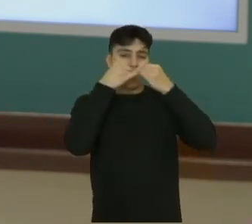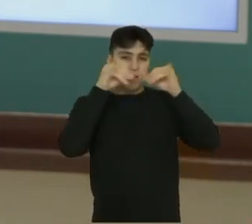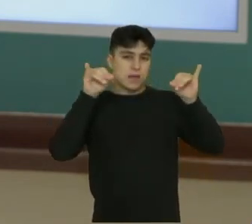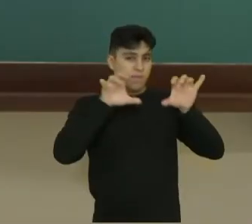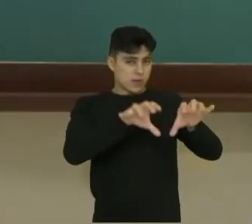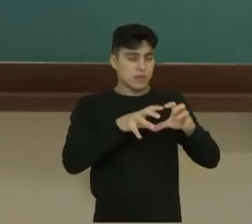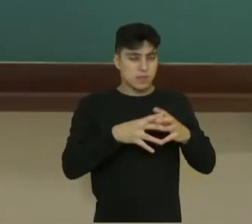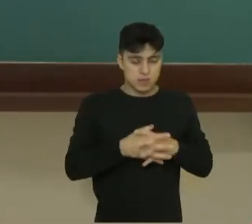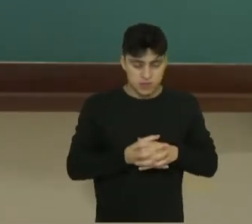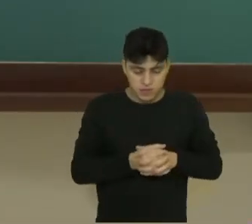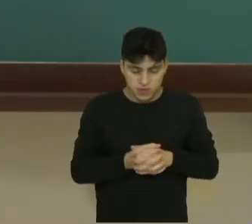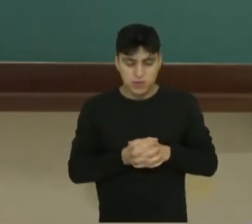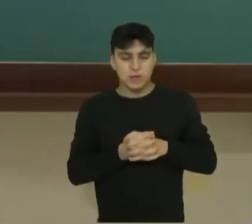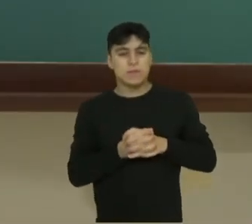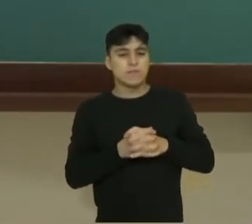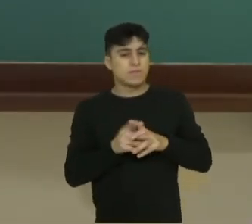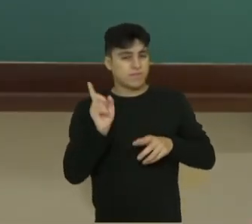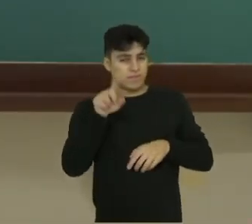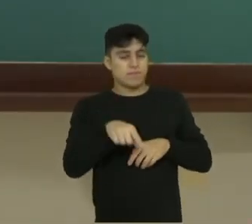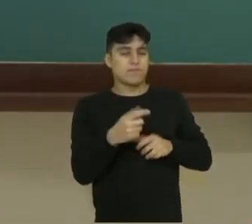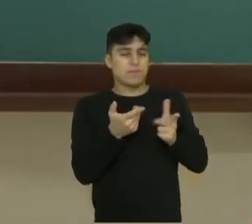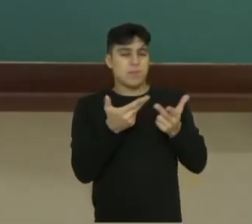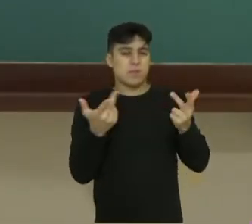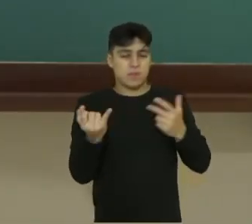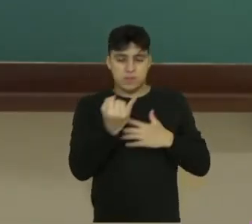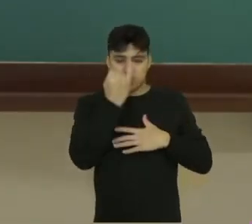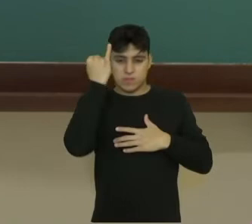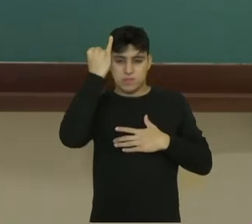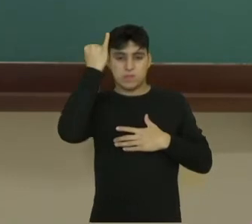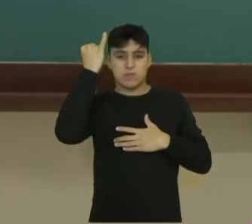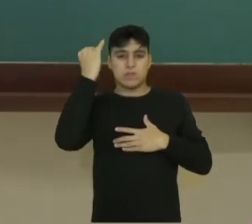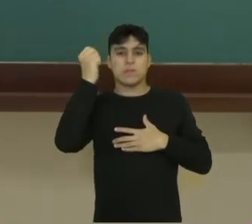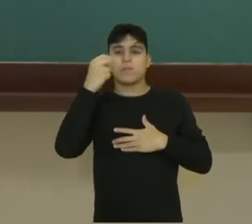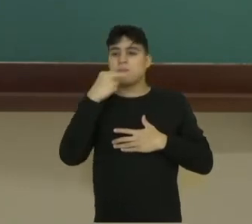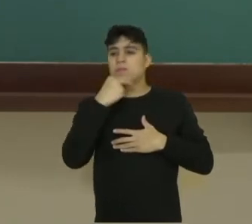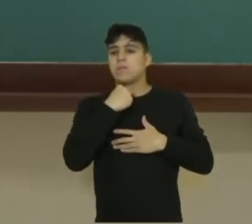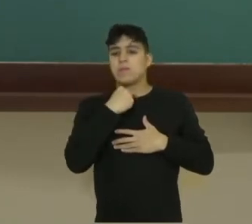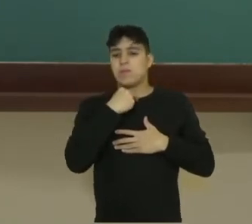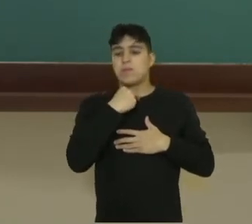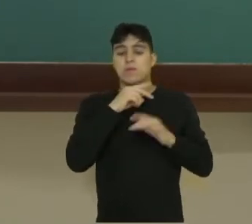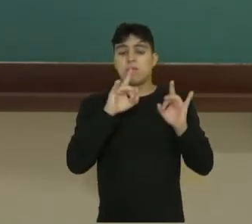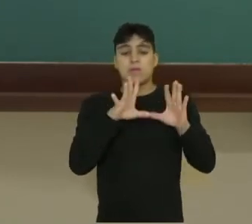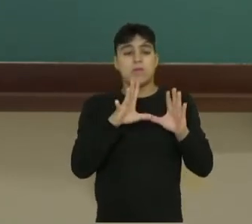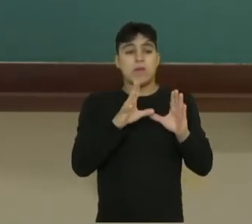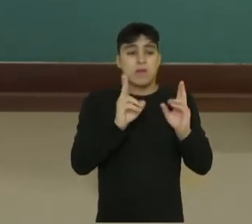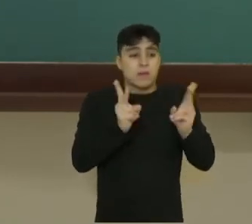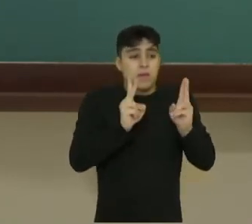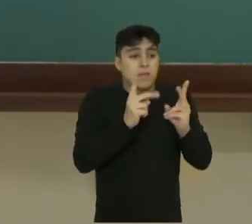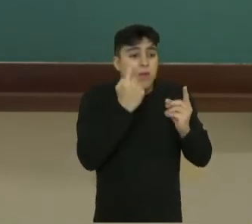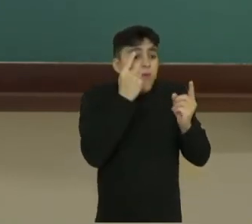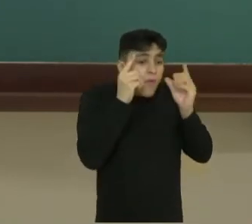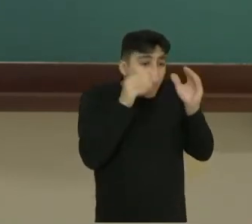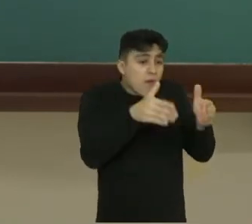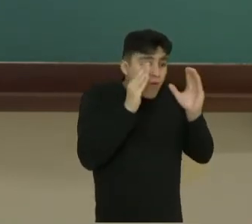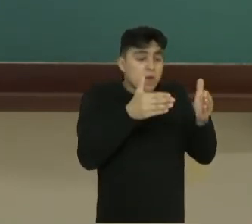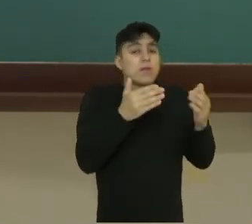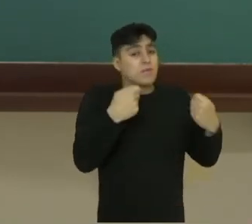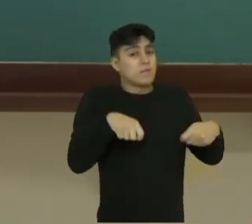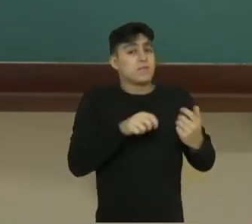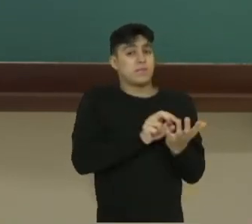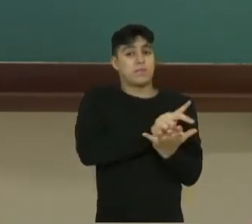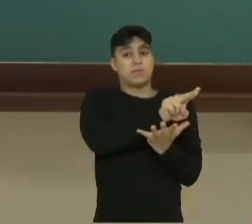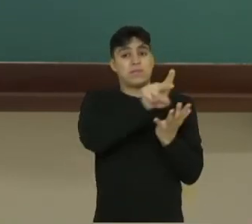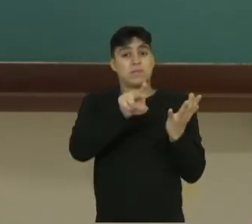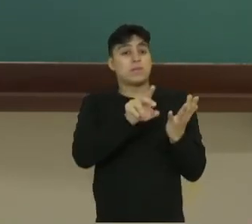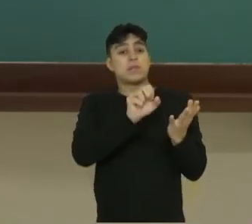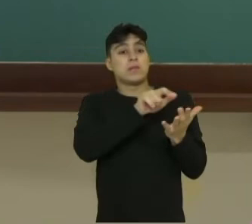Certo? Então é uma coisa bastante importante. Nós não devemos colocar os ovos em uma única cestinha, né? Então você tem que diversificar